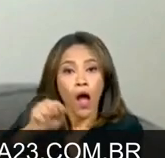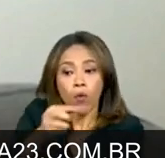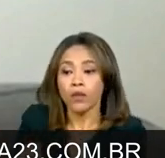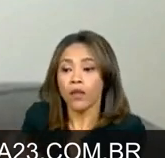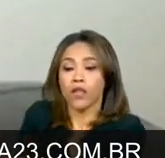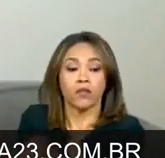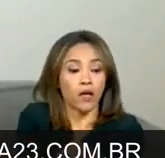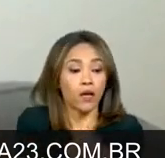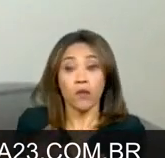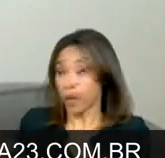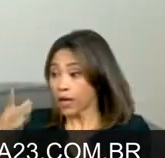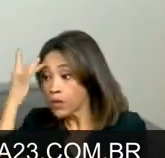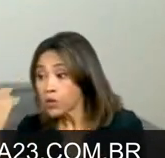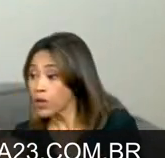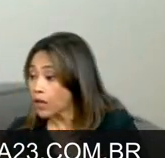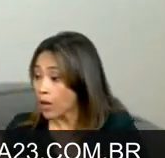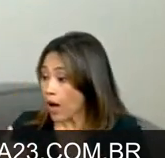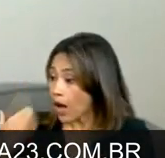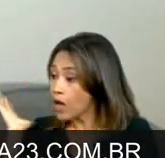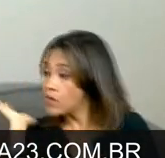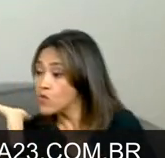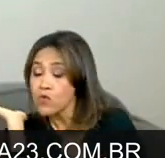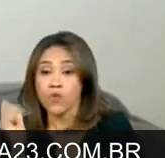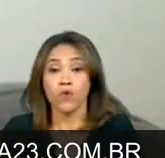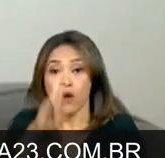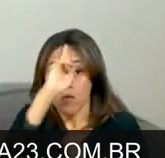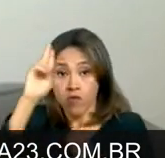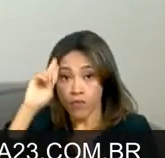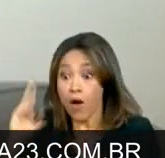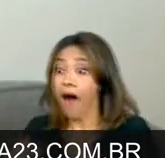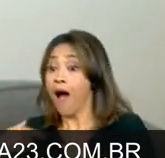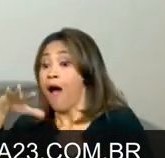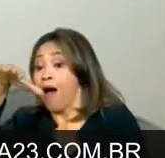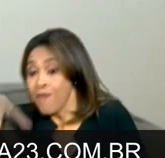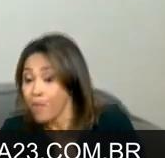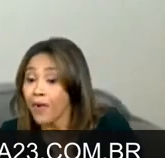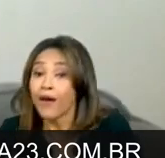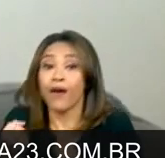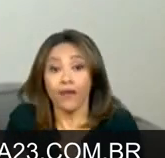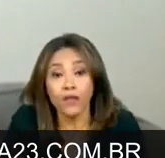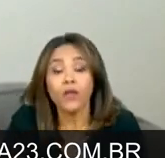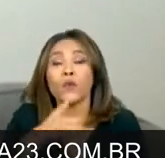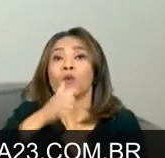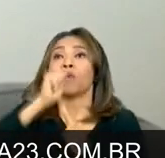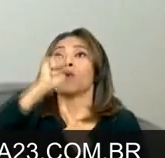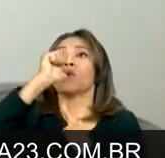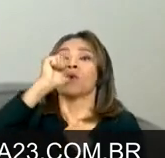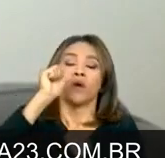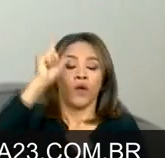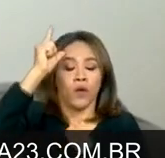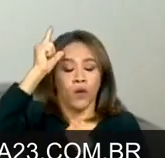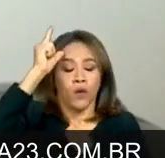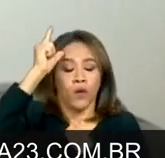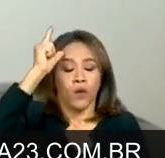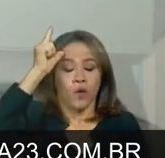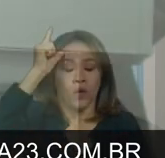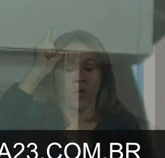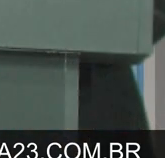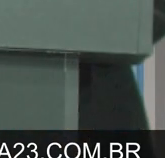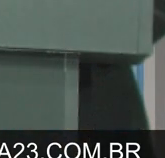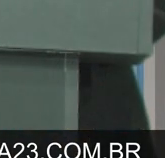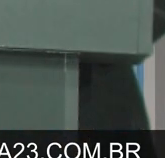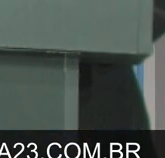companheiras, entregadores, trabalhadores do aplicativo que estão aí o dia todo na rua, possam se hidratar da maneira correta.